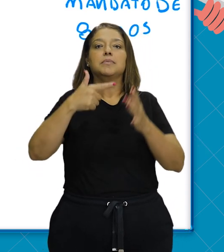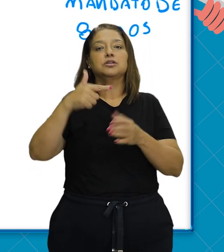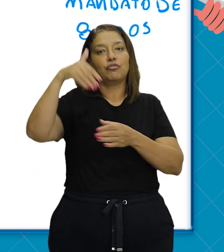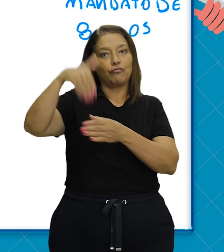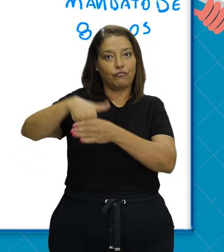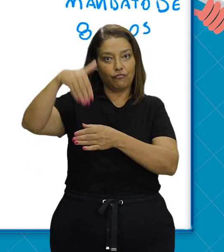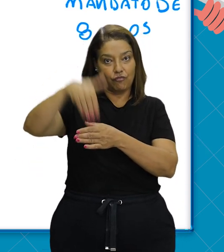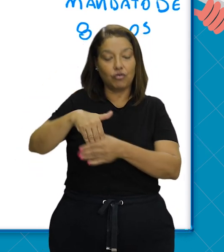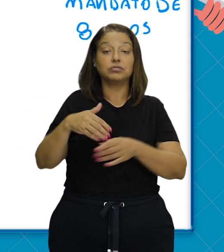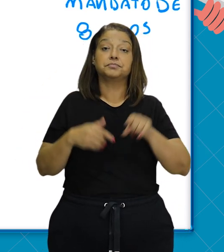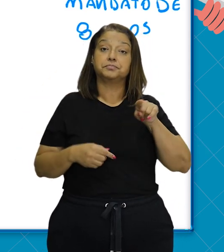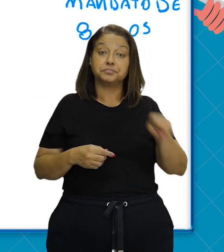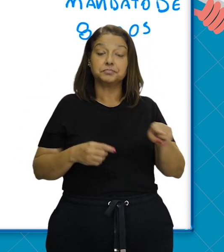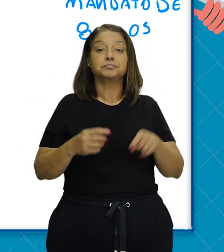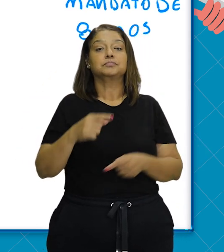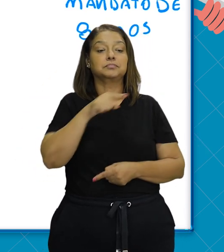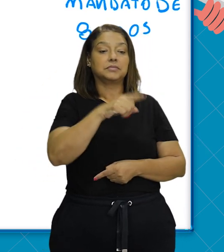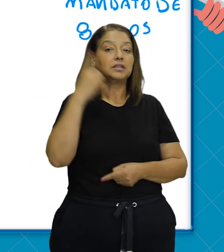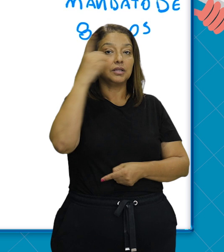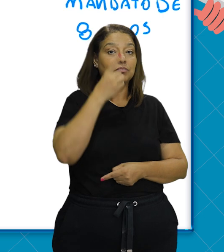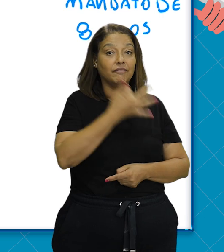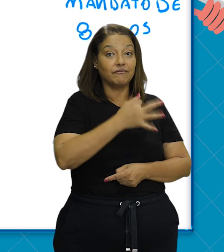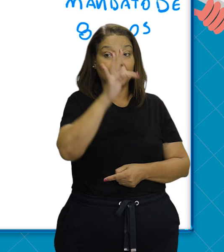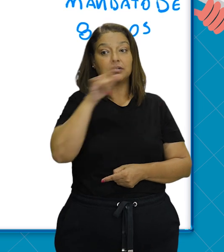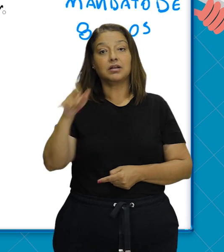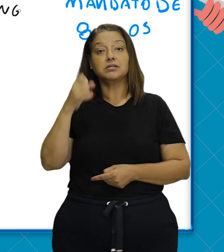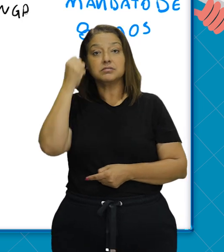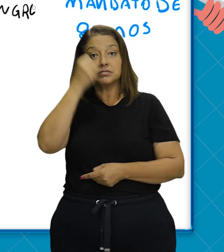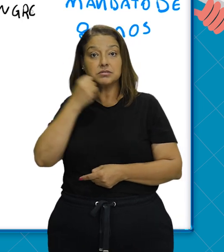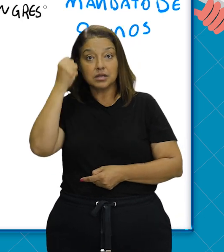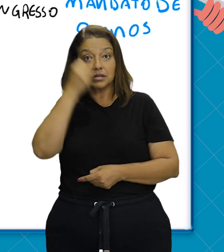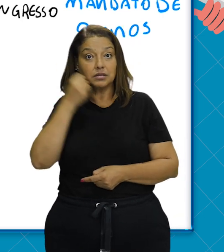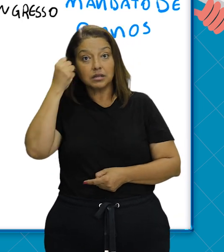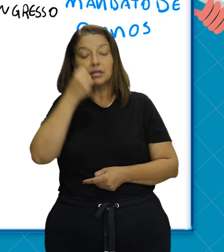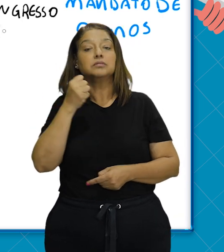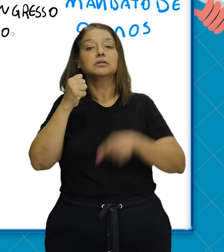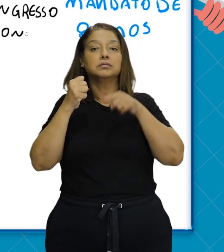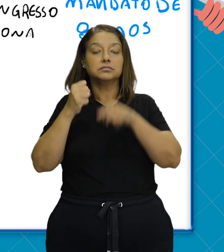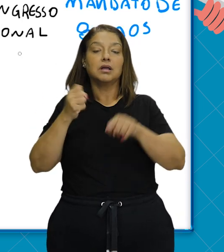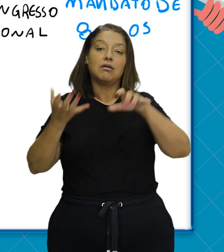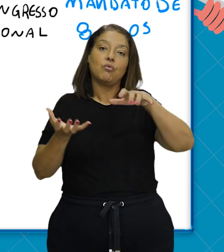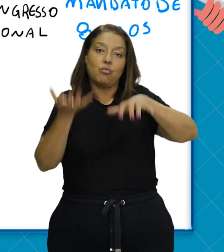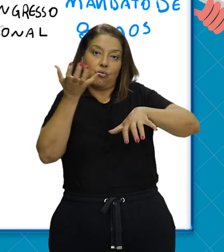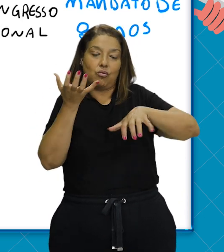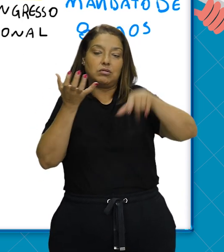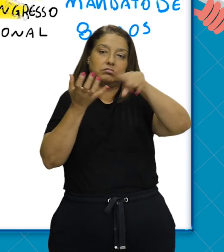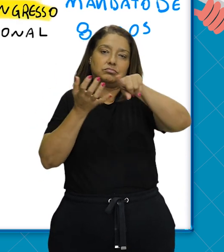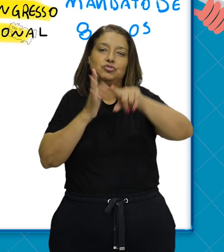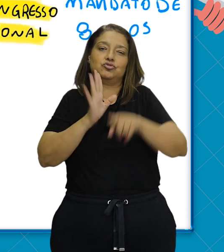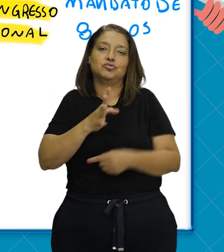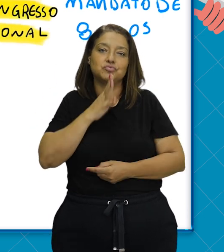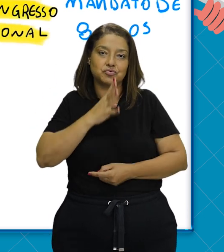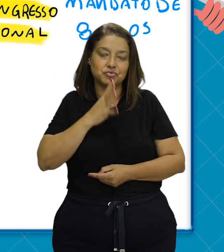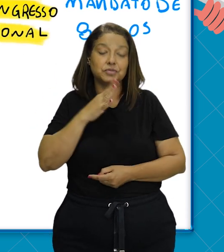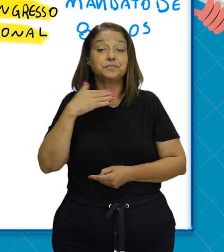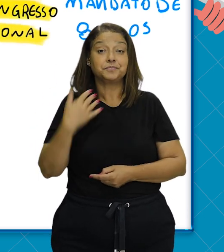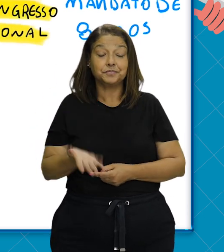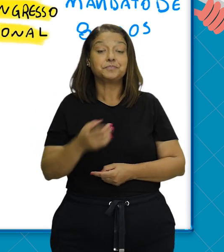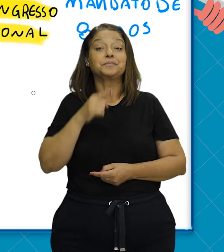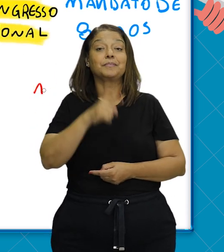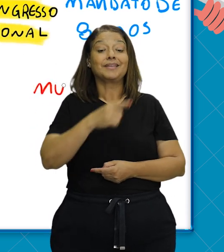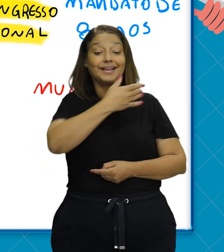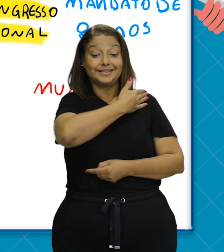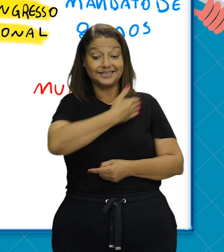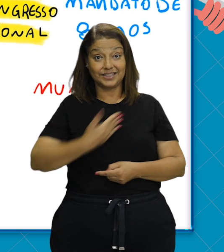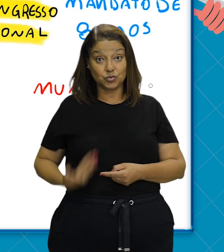importante que você saiba que ambos, deputados federais e senadores, compõem o Congresso Nacional, que você ouve falar muito por aí. Já na